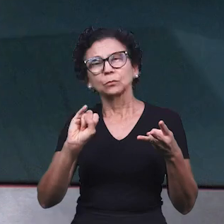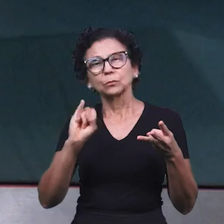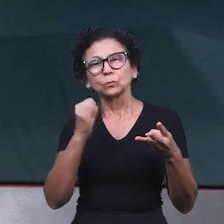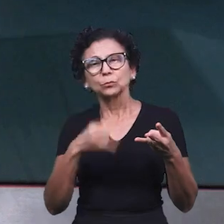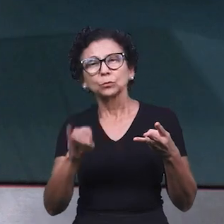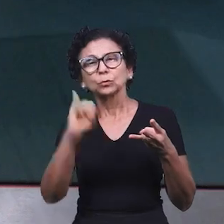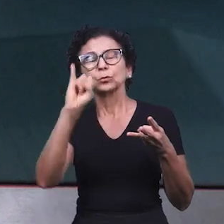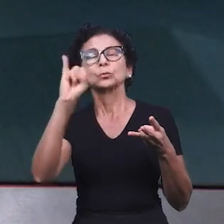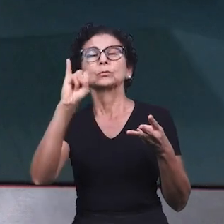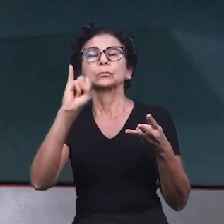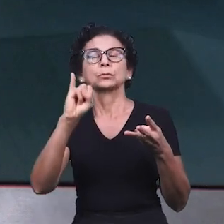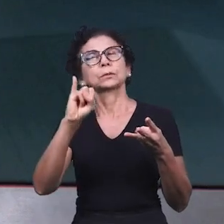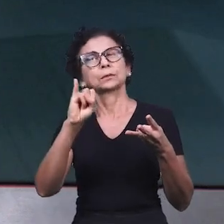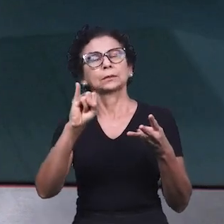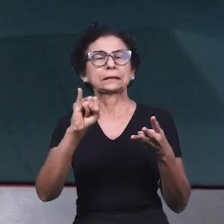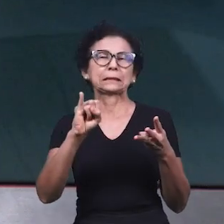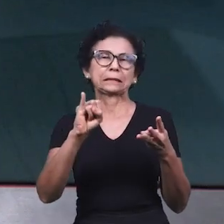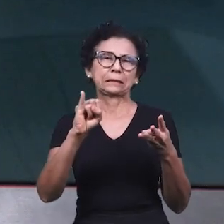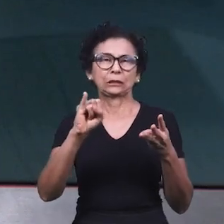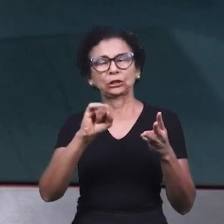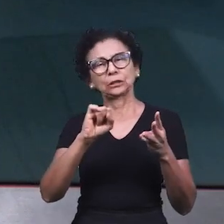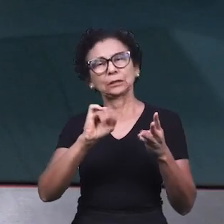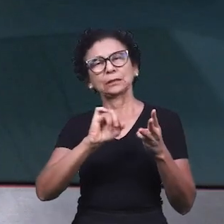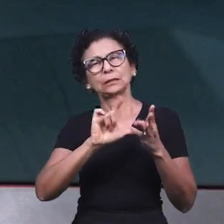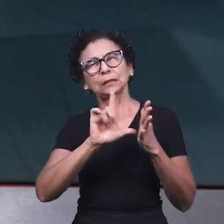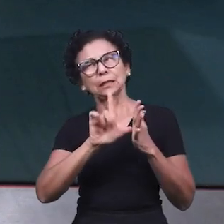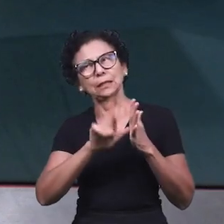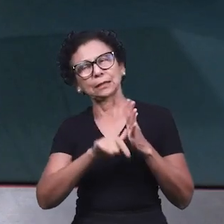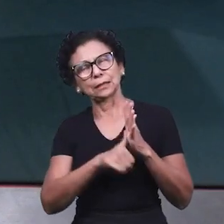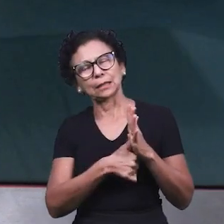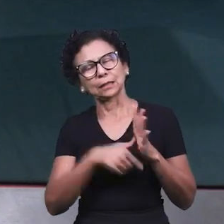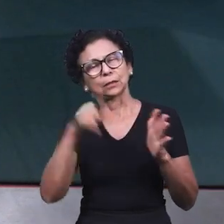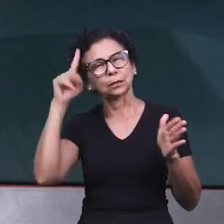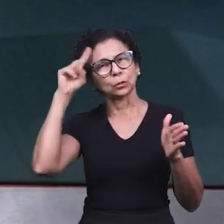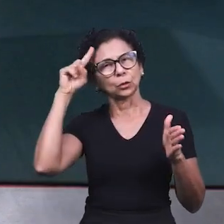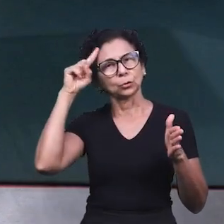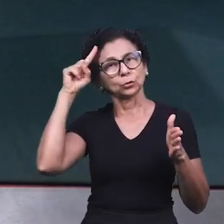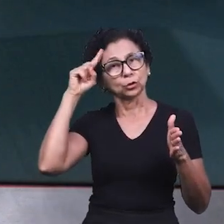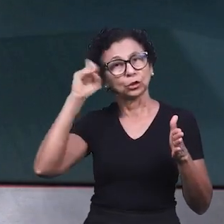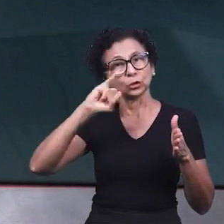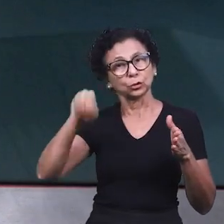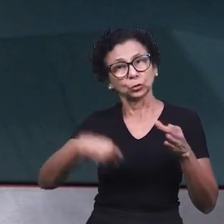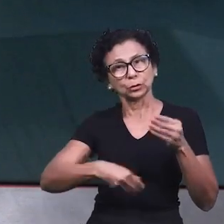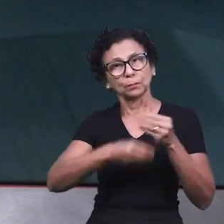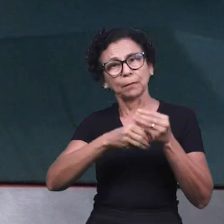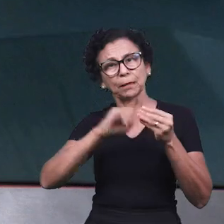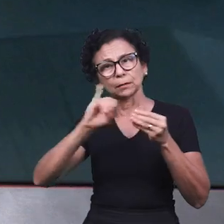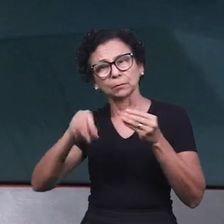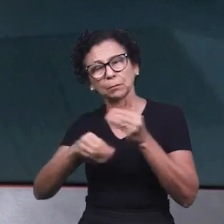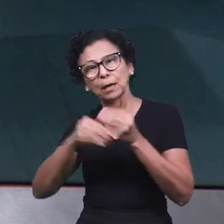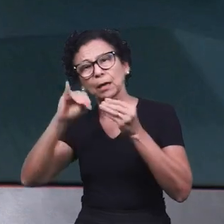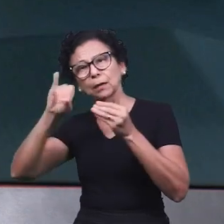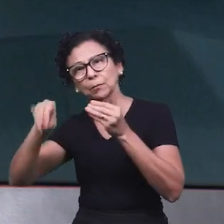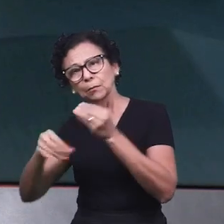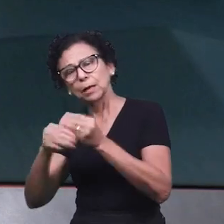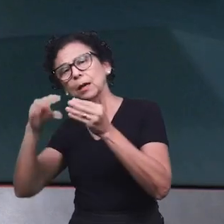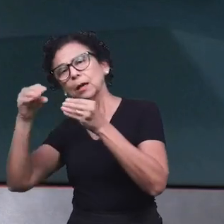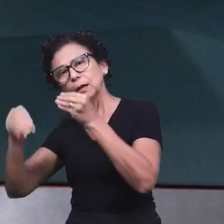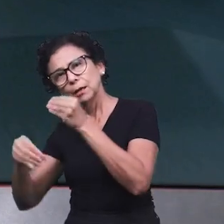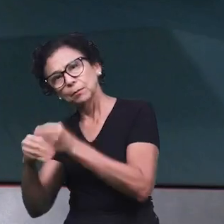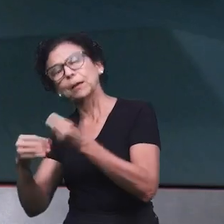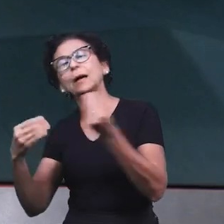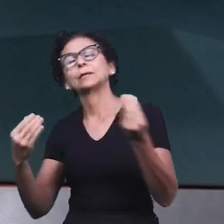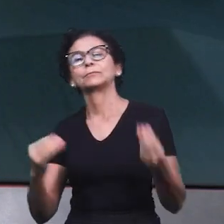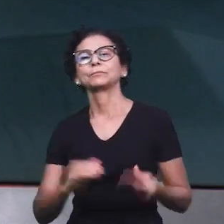diária por atraso, que se chama juro de mora. A cada dia vai inserindo mais um valor,